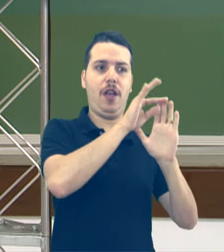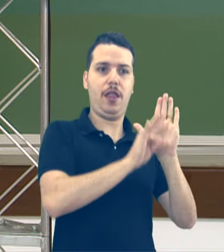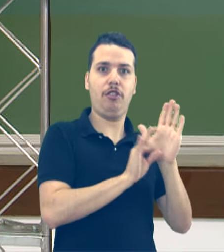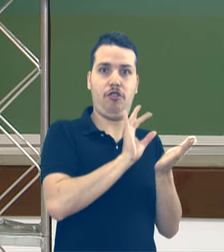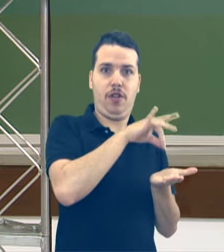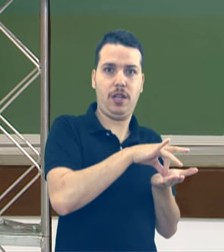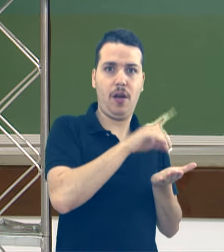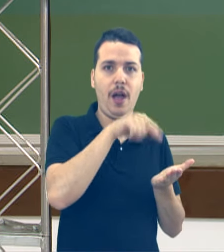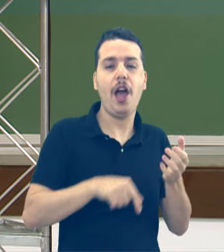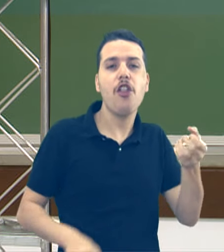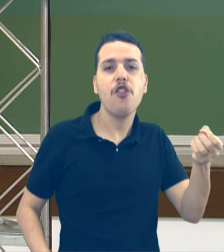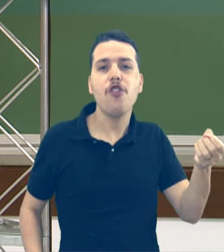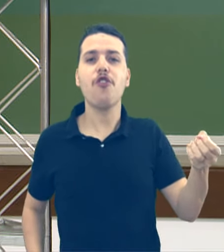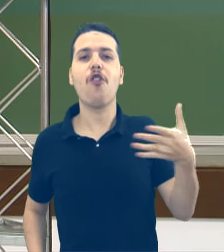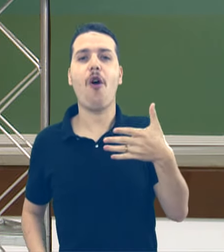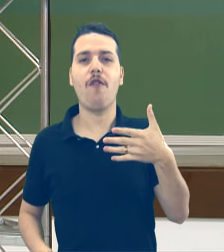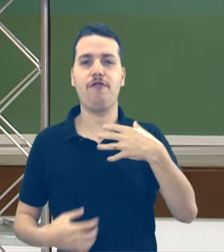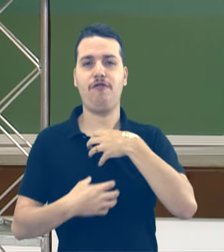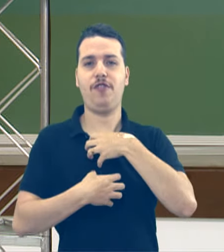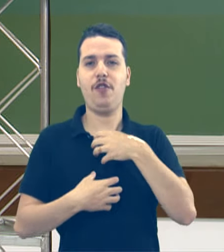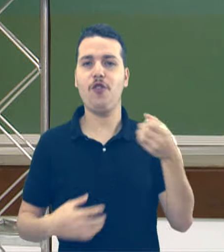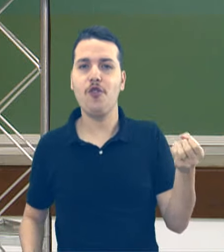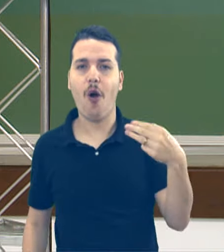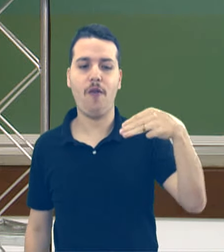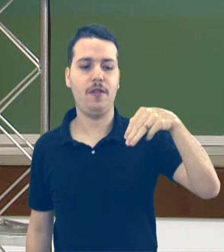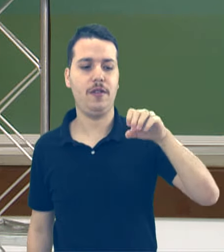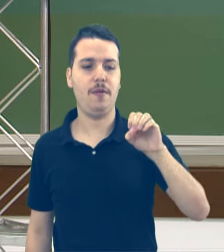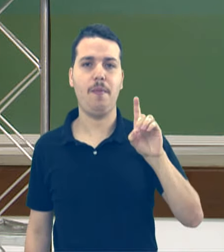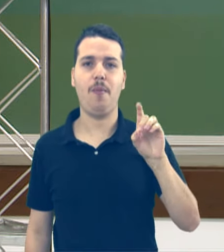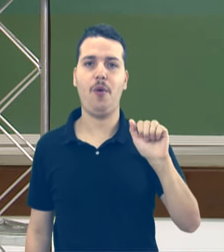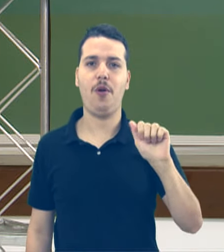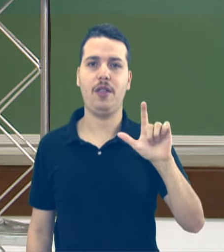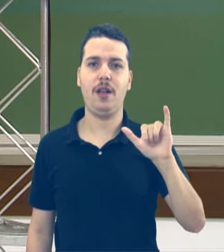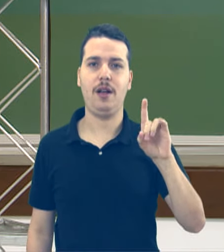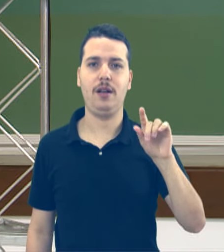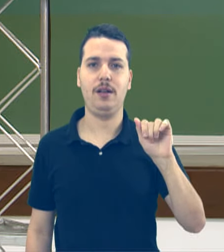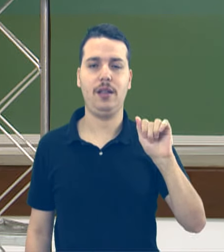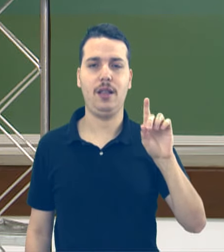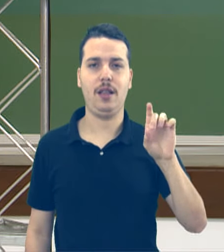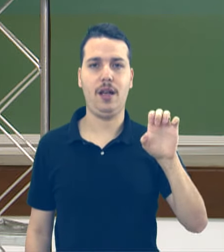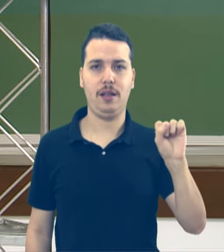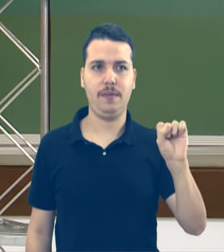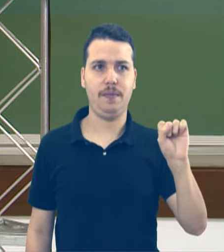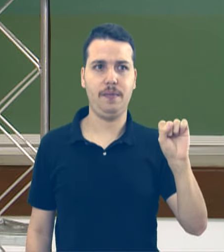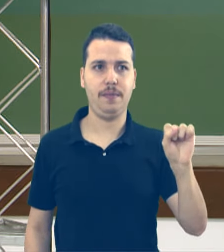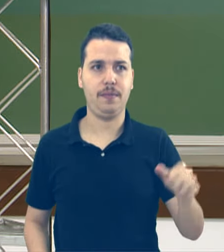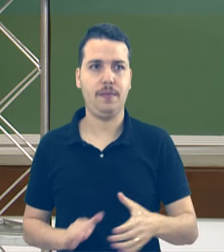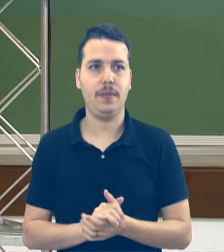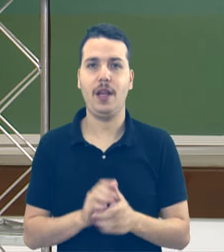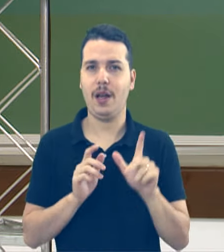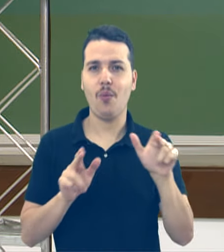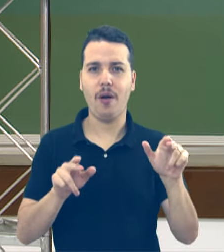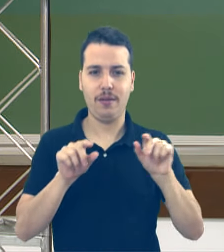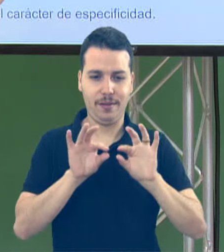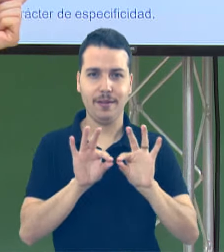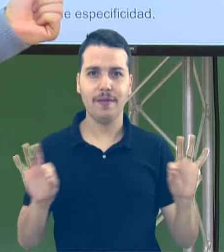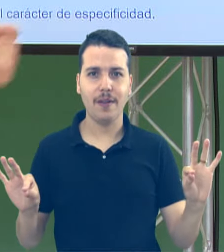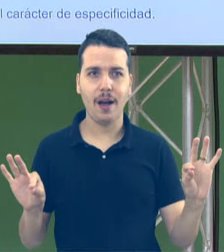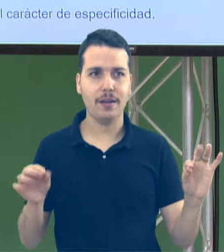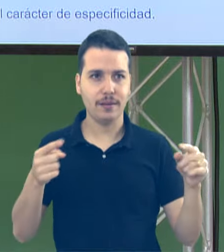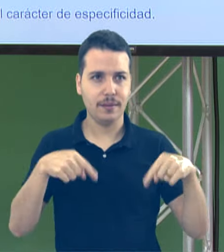nuevas modalidades, modalidades adictivas, como aparece aqui embaixo, apareceram